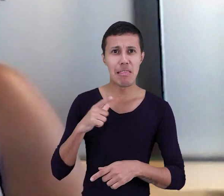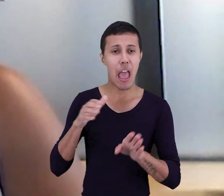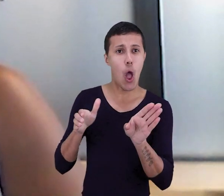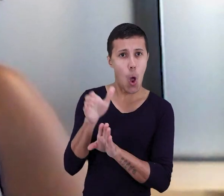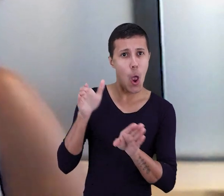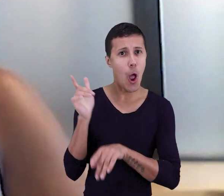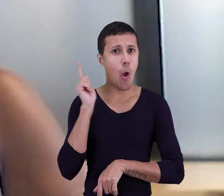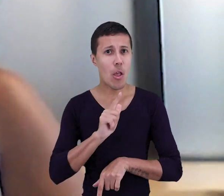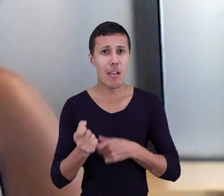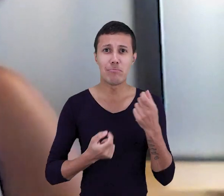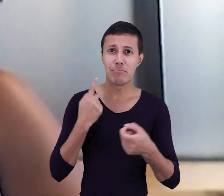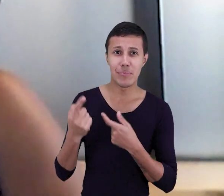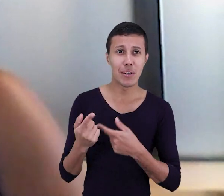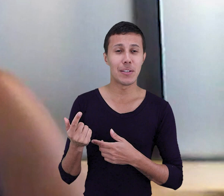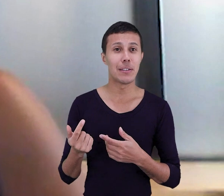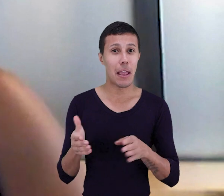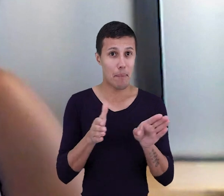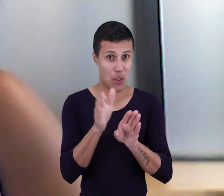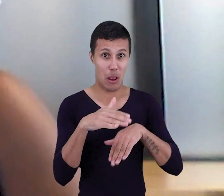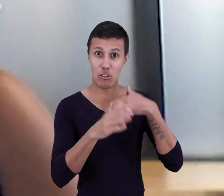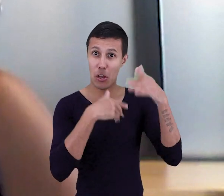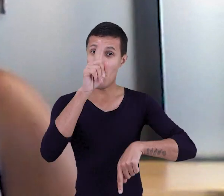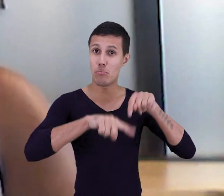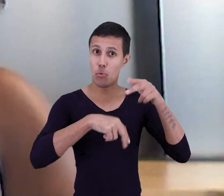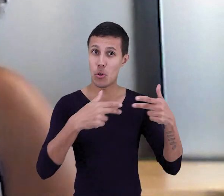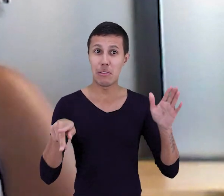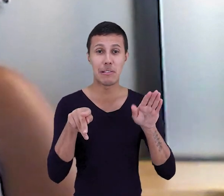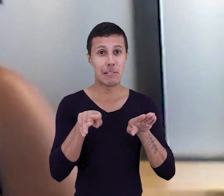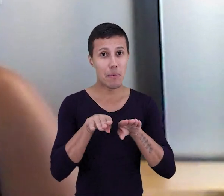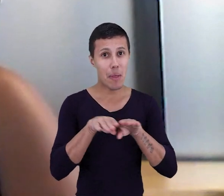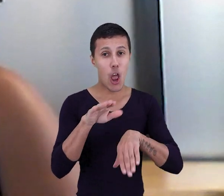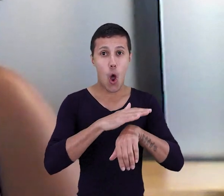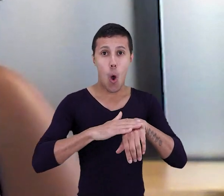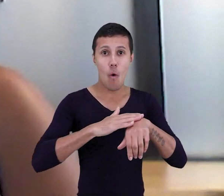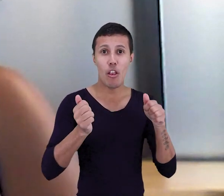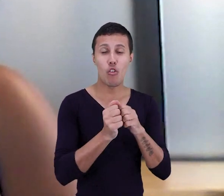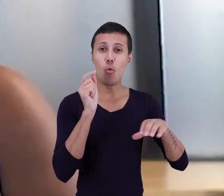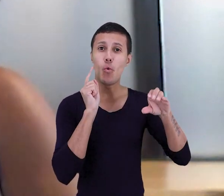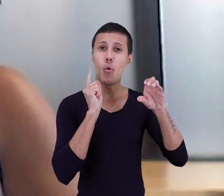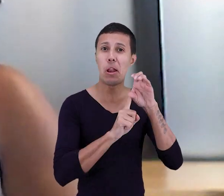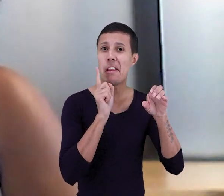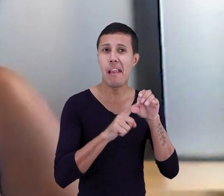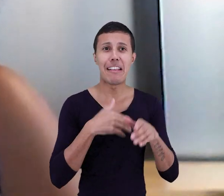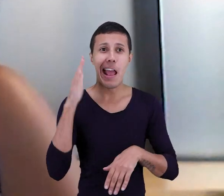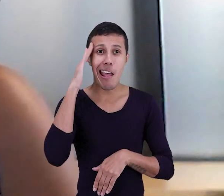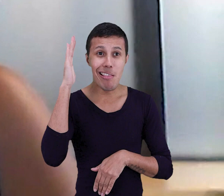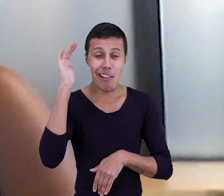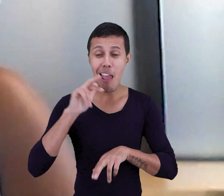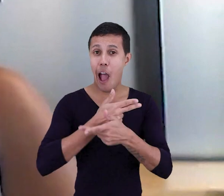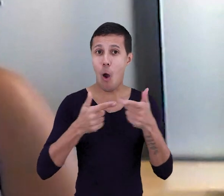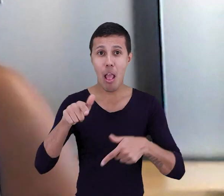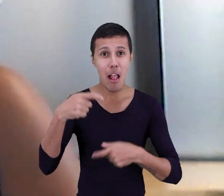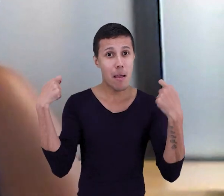você consegue, aí a partir daquela mentoria você desenvolve o seu produto também, você conversa com o cliente, então você consegue entender a necessidade daquele